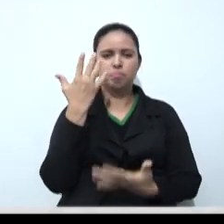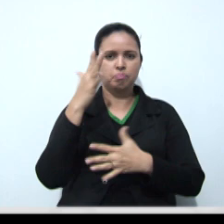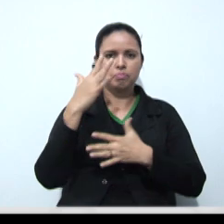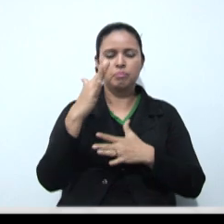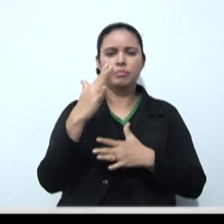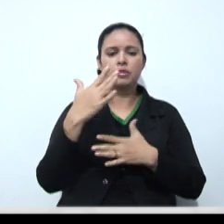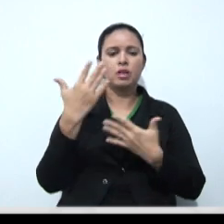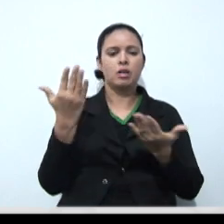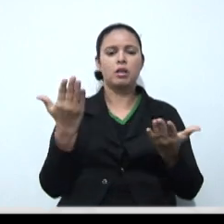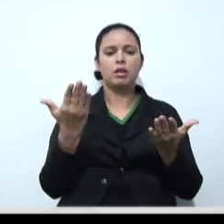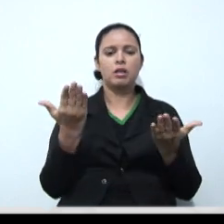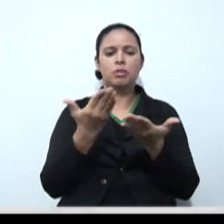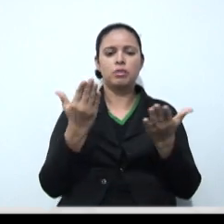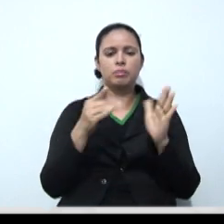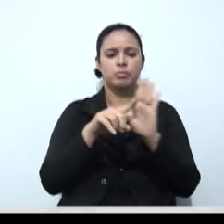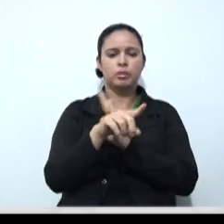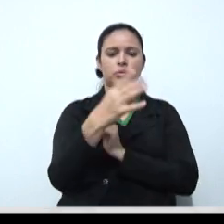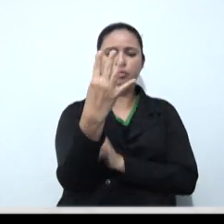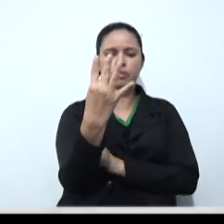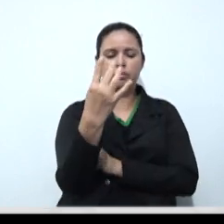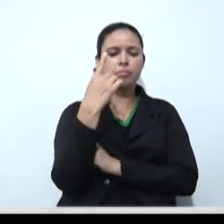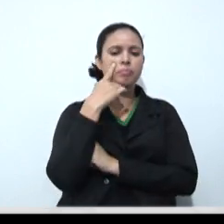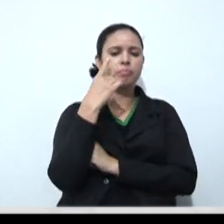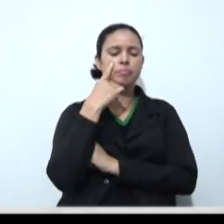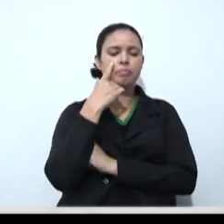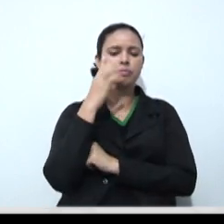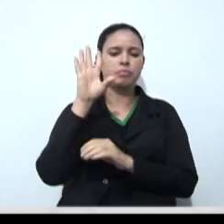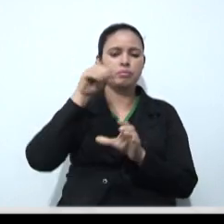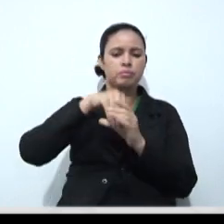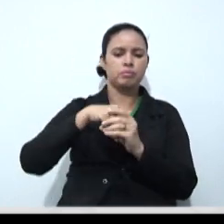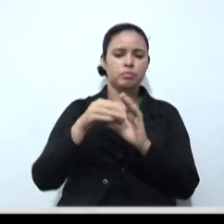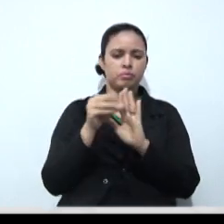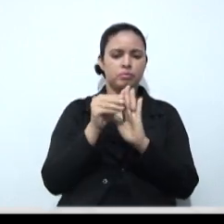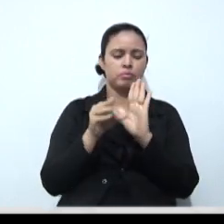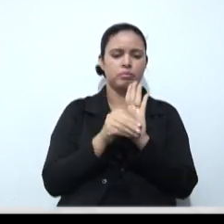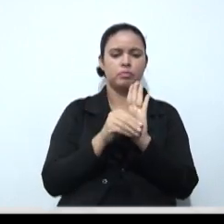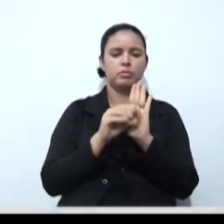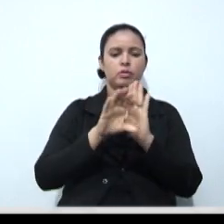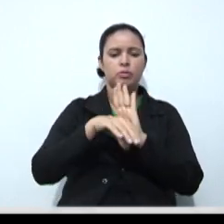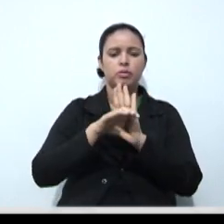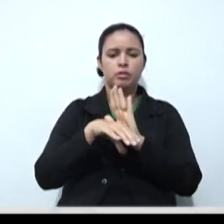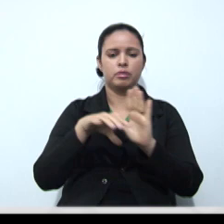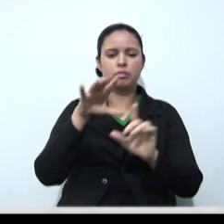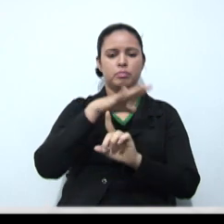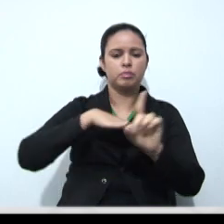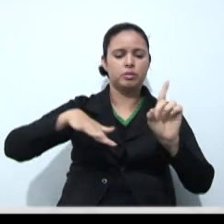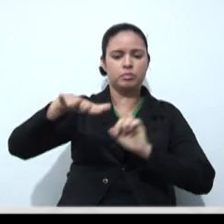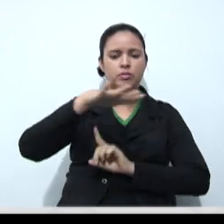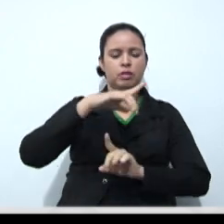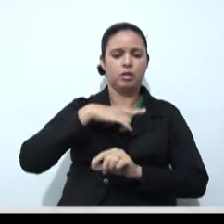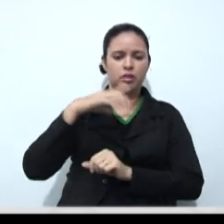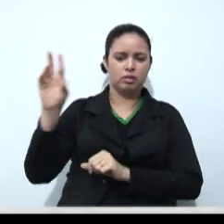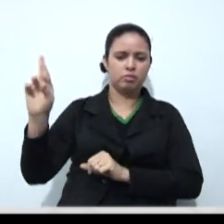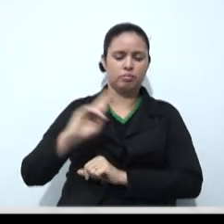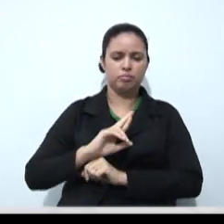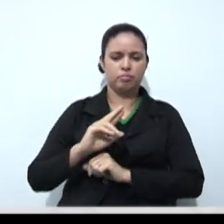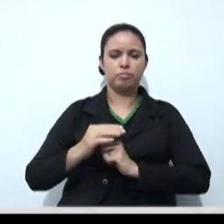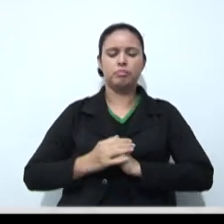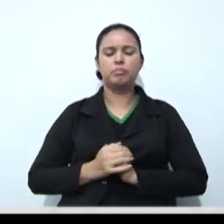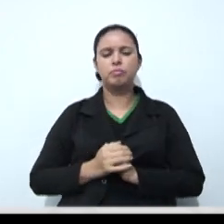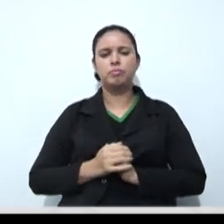parabéns. Vamos para a questão 4, já ainda dentro do conteúdo, defina meio ambiente. Teve a resposta? Questão 4, professor aí?